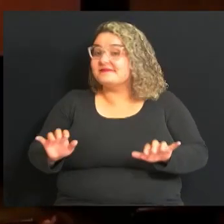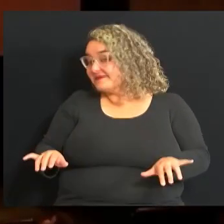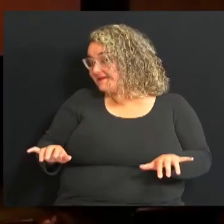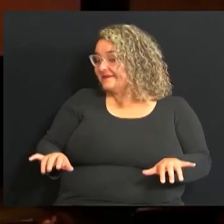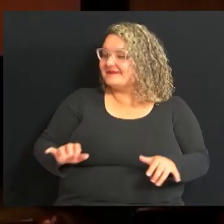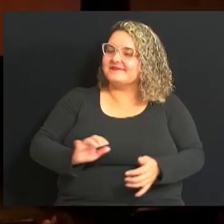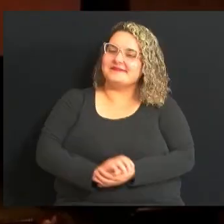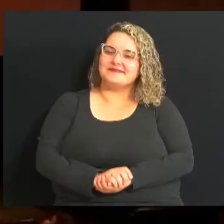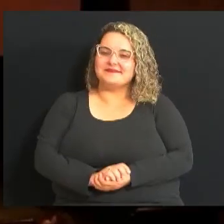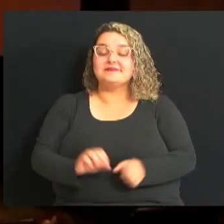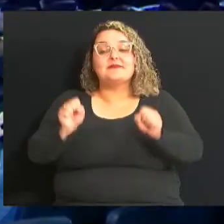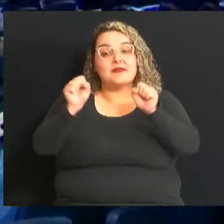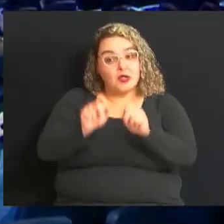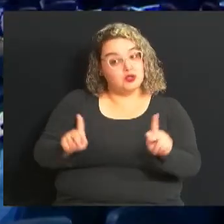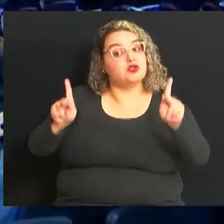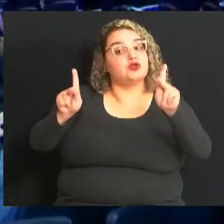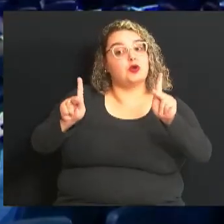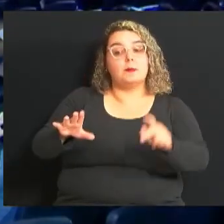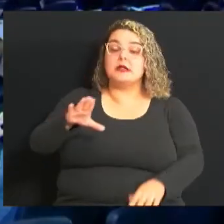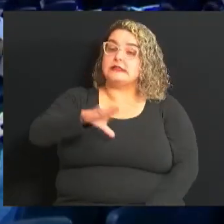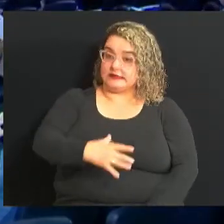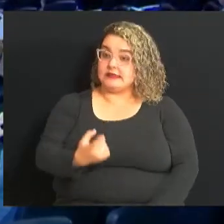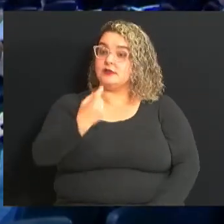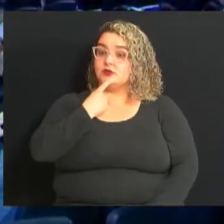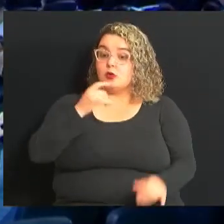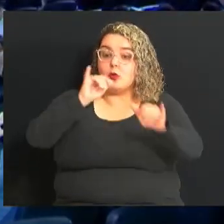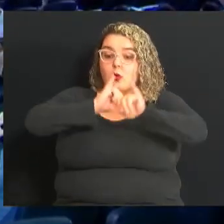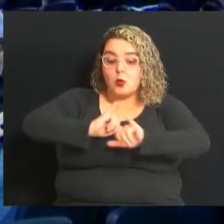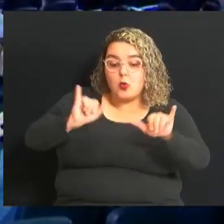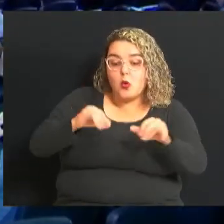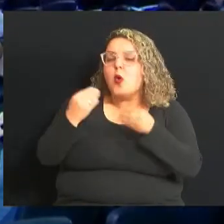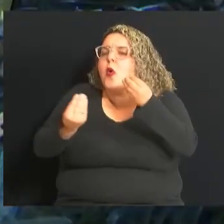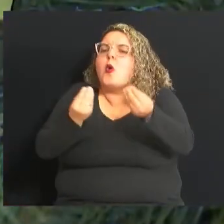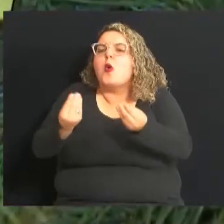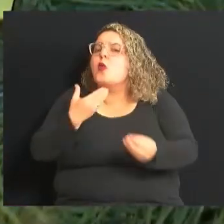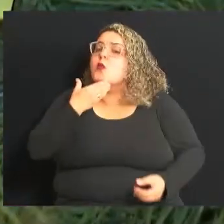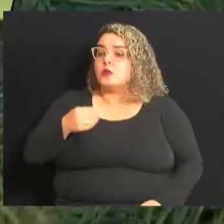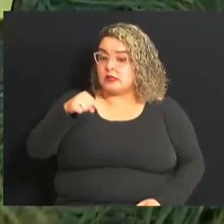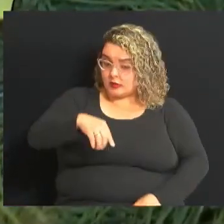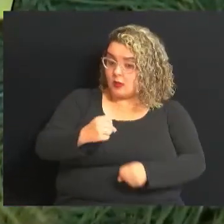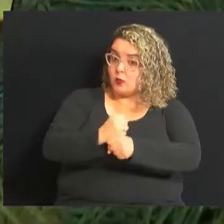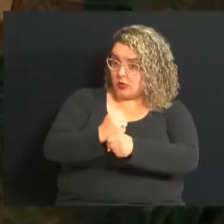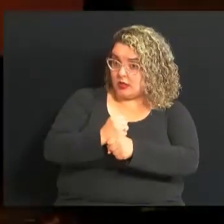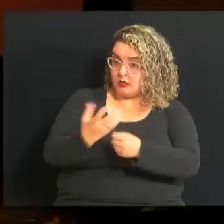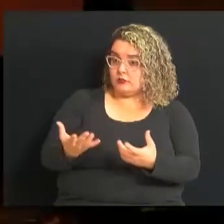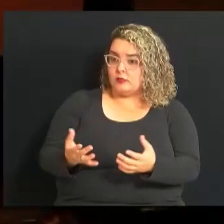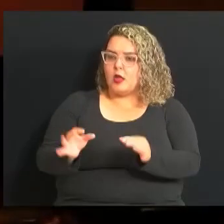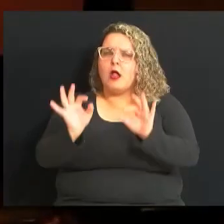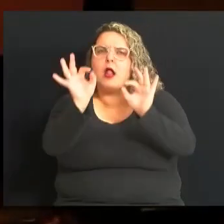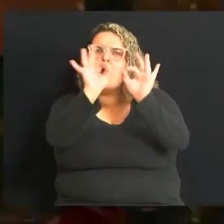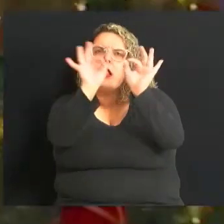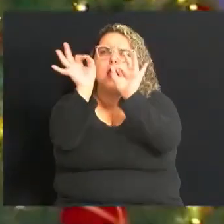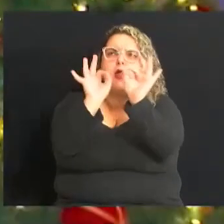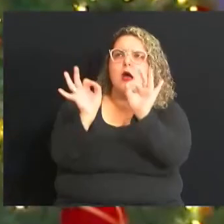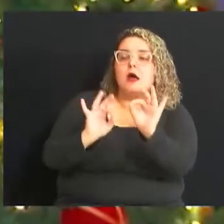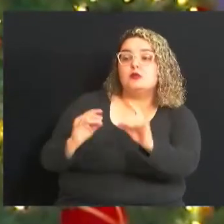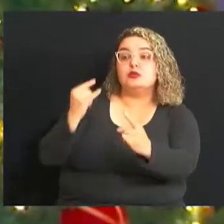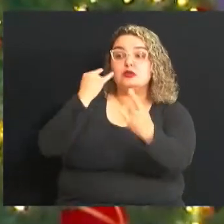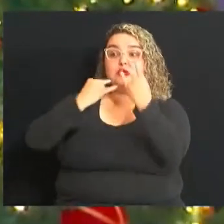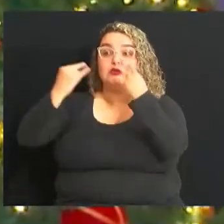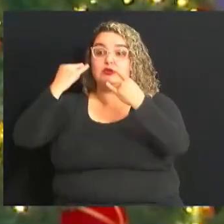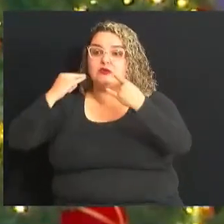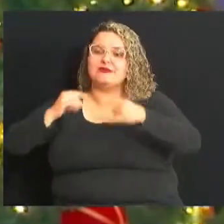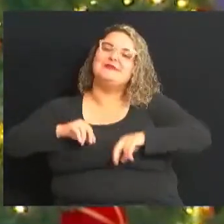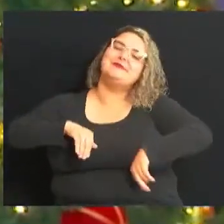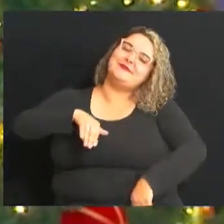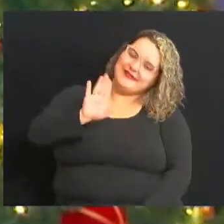Os shoppings de Campinas anunciaram como vai ser o Natal este ano. Decoração, atrações e muito